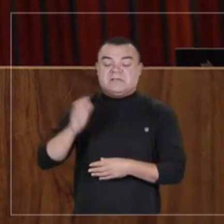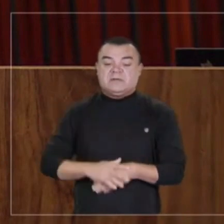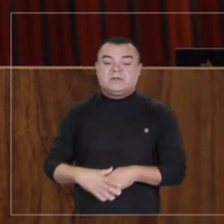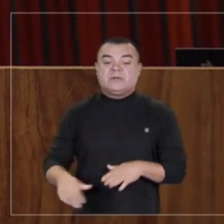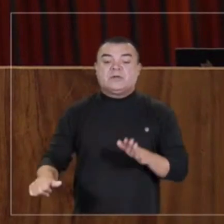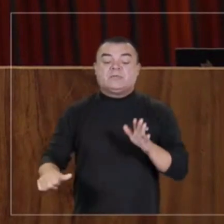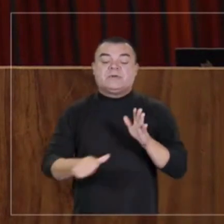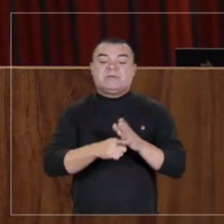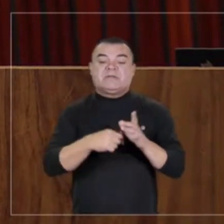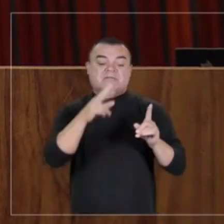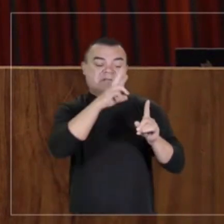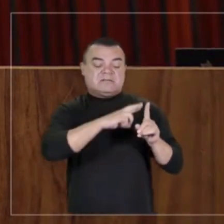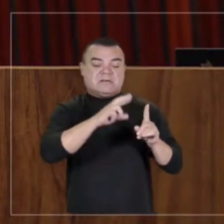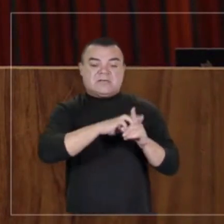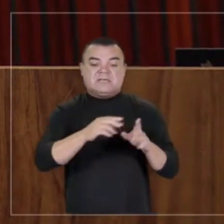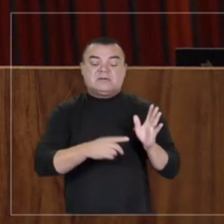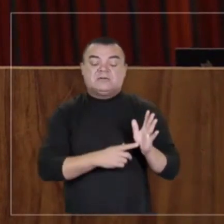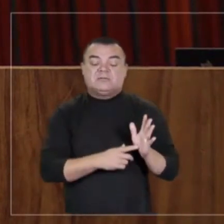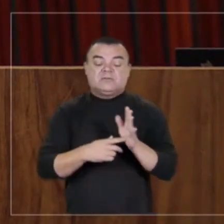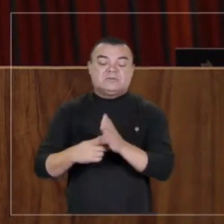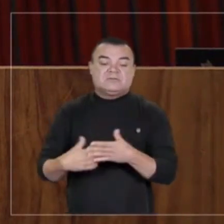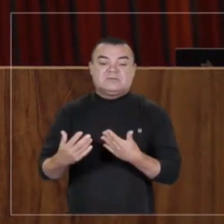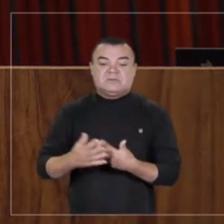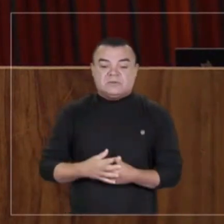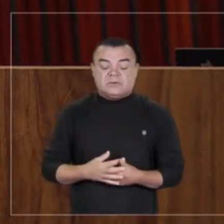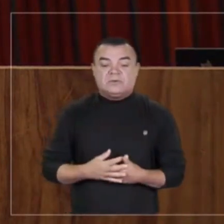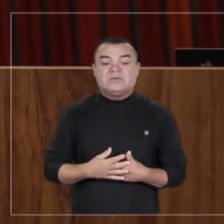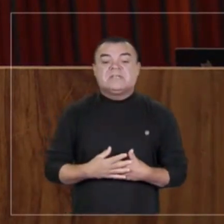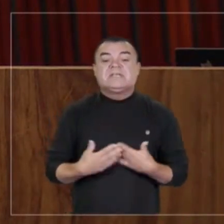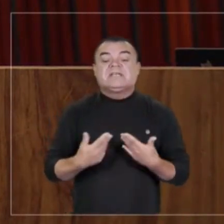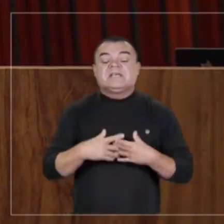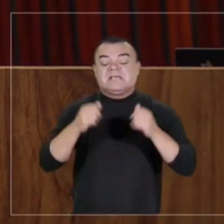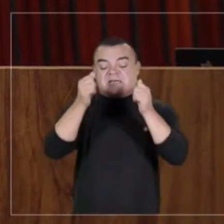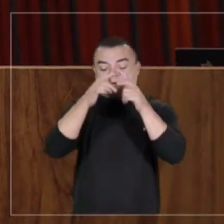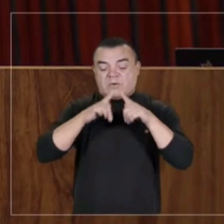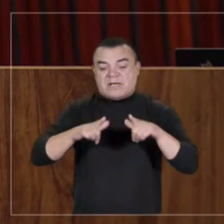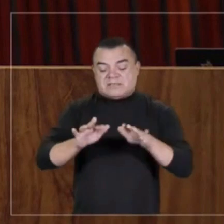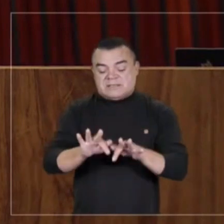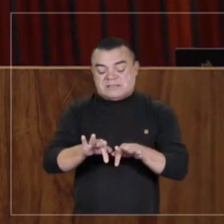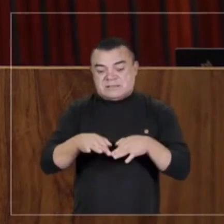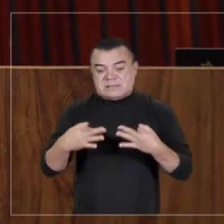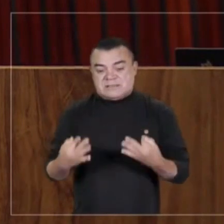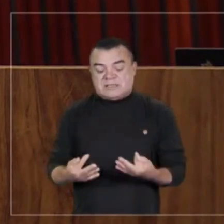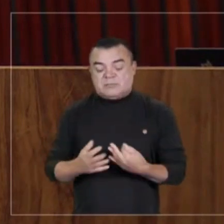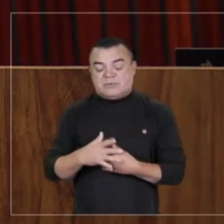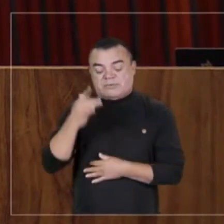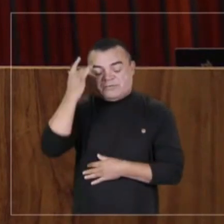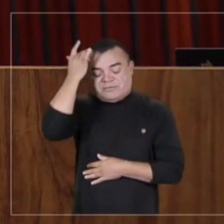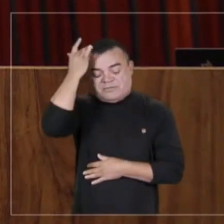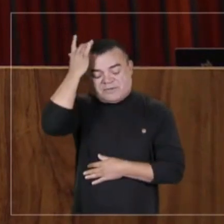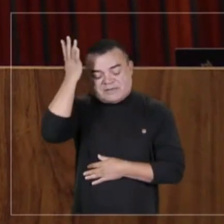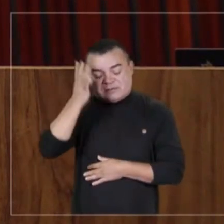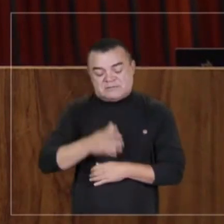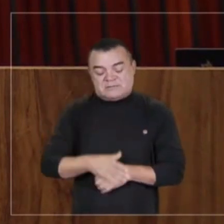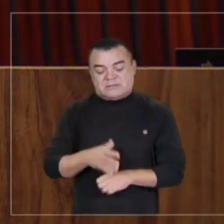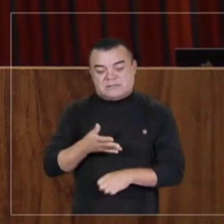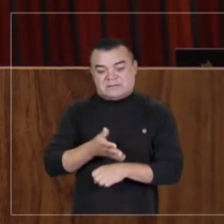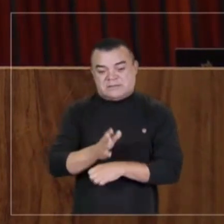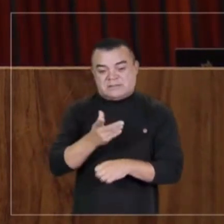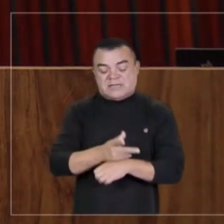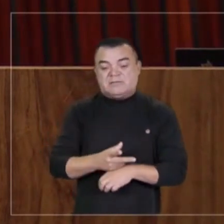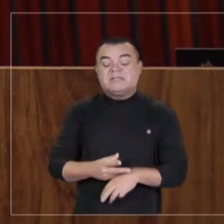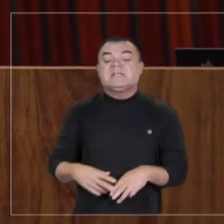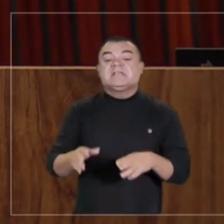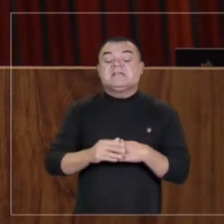investigado expôs às claras, sem rodeios, em linguagem simples, fácil e acessível, em